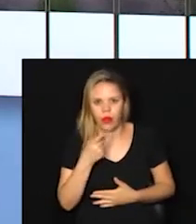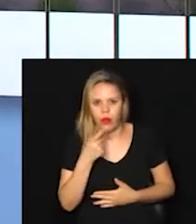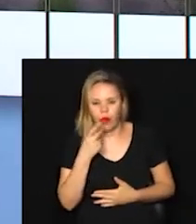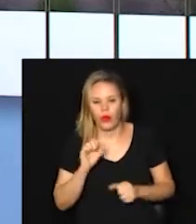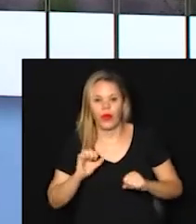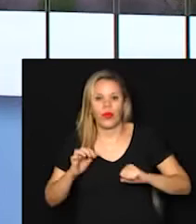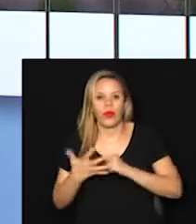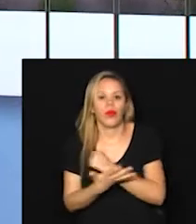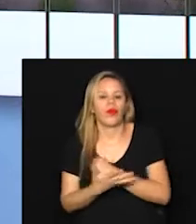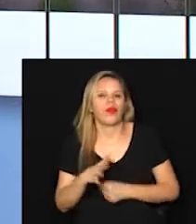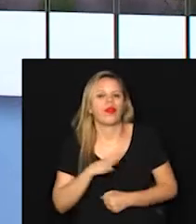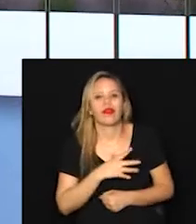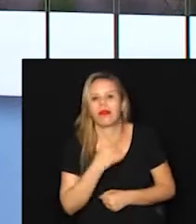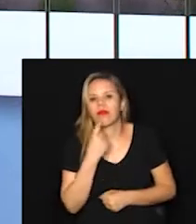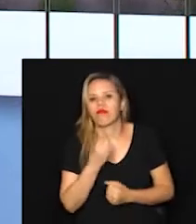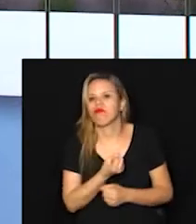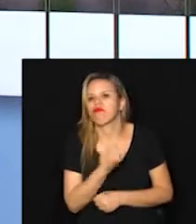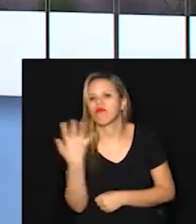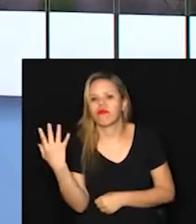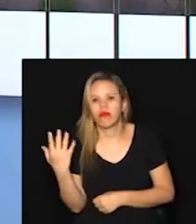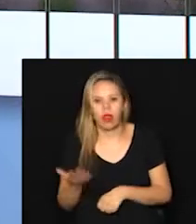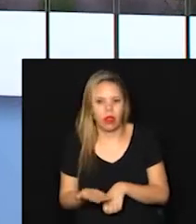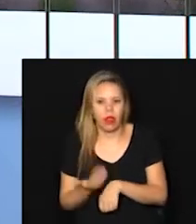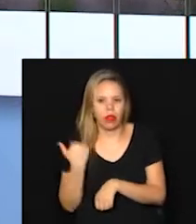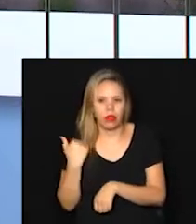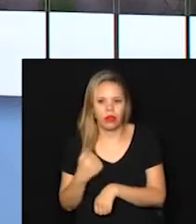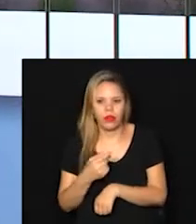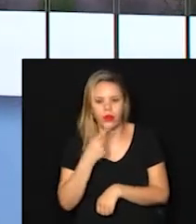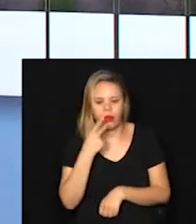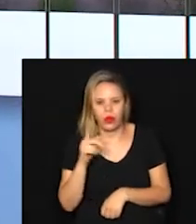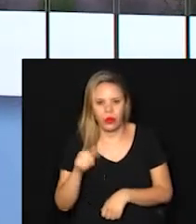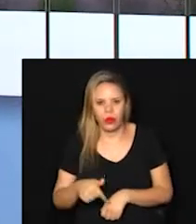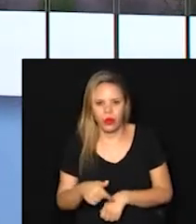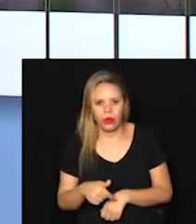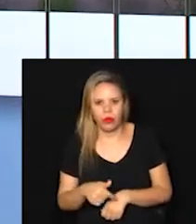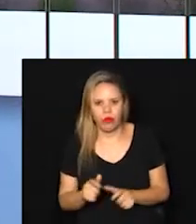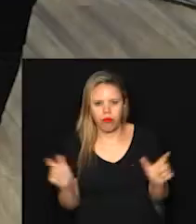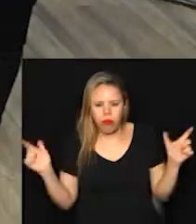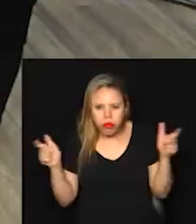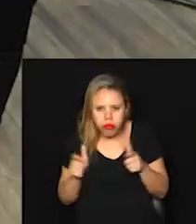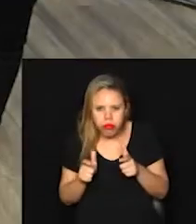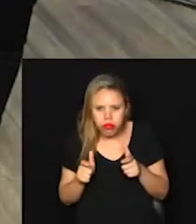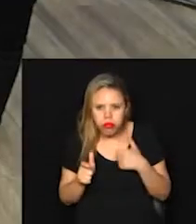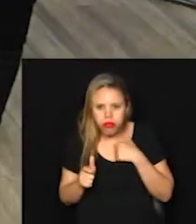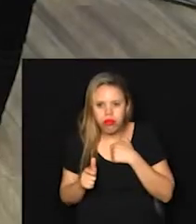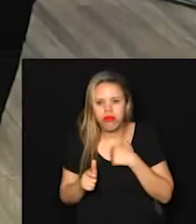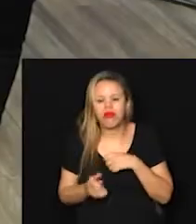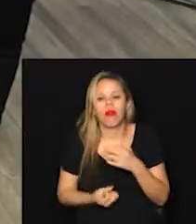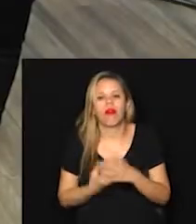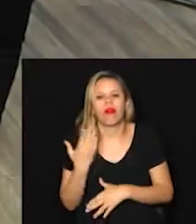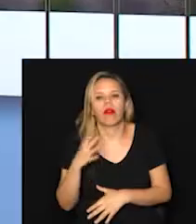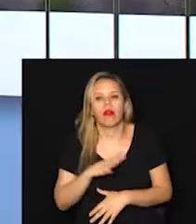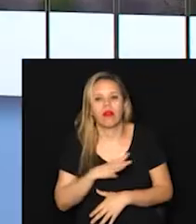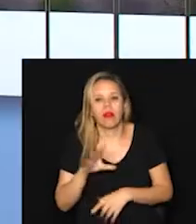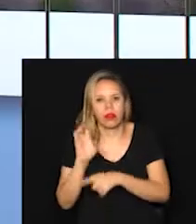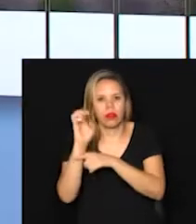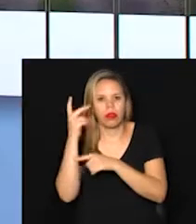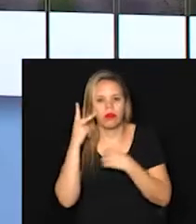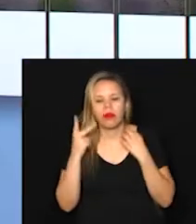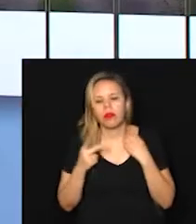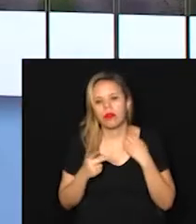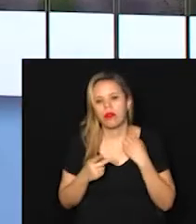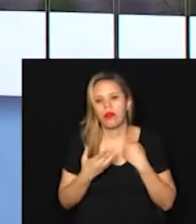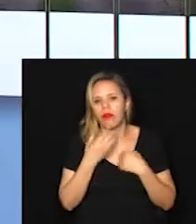de Covid-19. Antes, até falamos dessa linha decrescente, né, que está acontecendo no estado de São Paulo. Então,